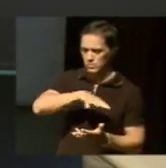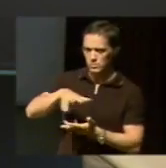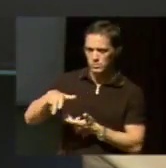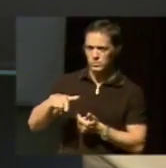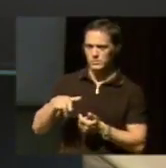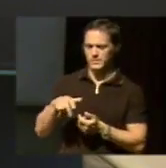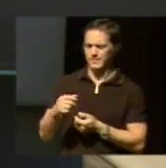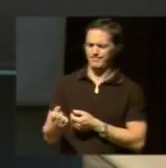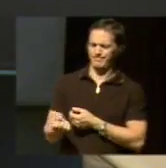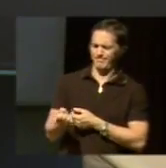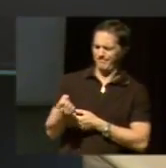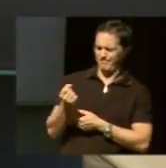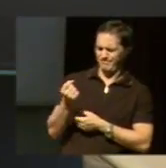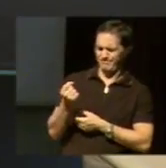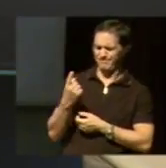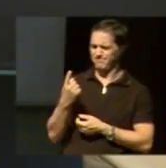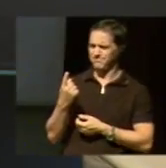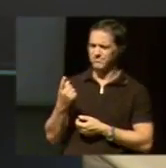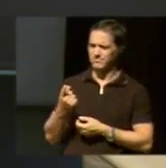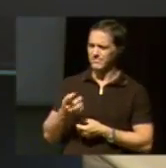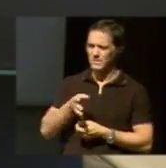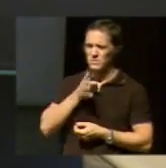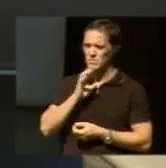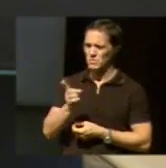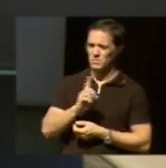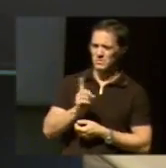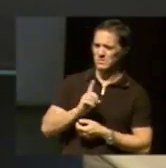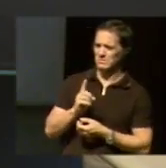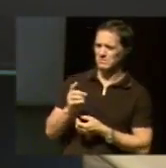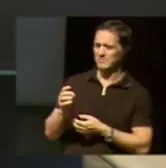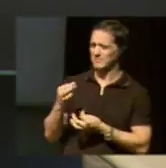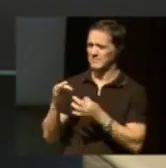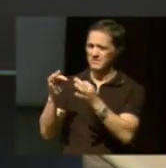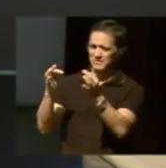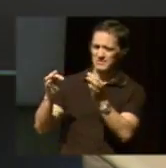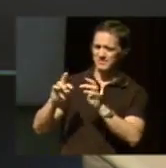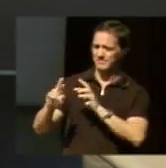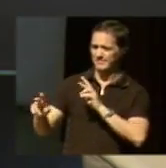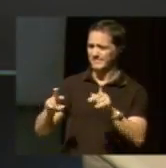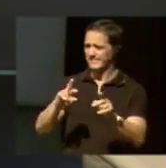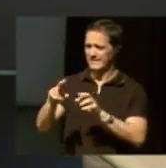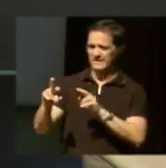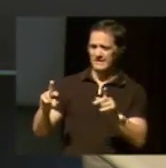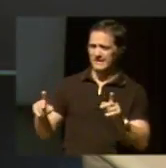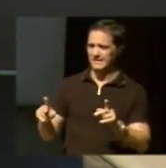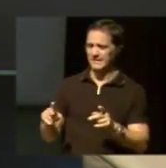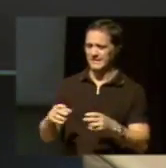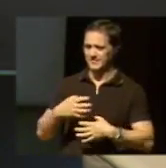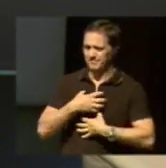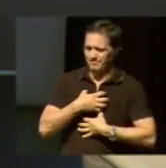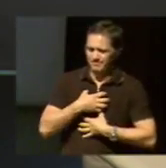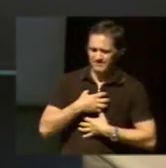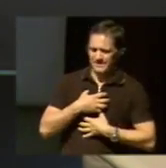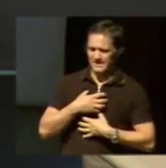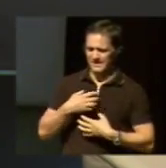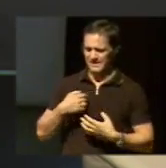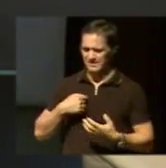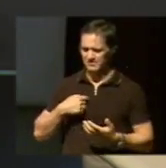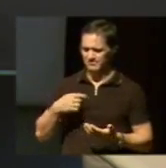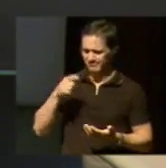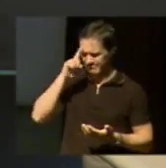é estranho para mim. Eu me sinto obsoleto nesse novo mundo. Eu tenho a sensação de que com isso que eu ainda sei